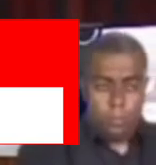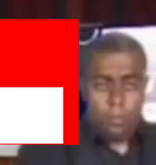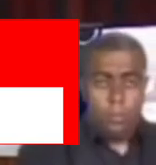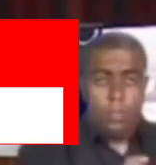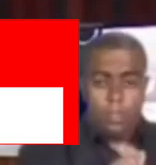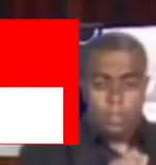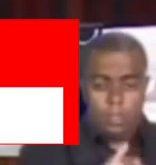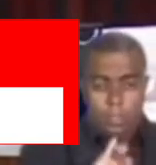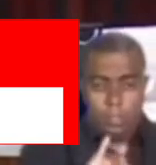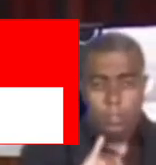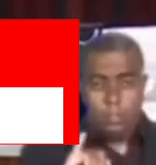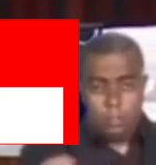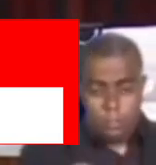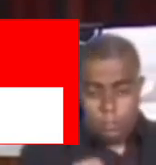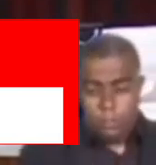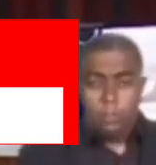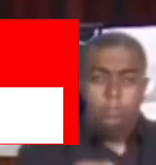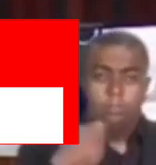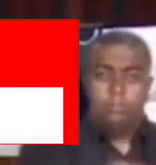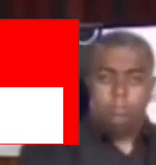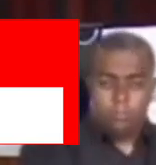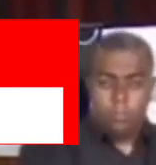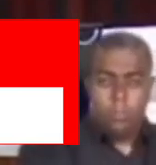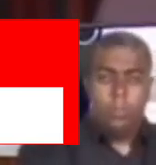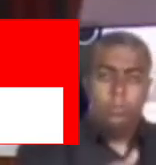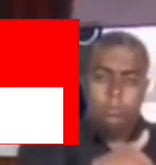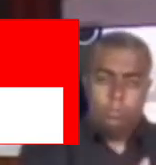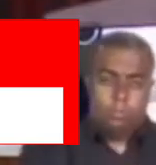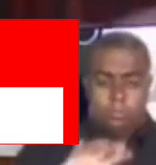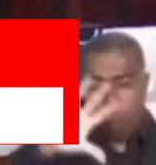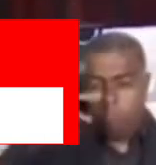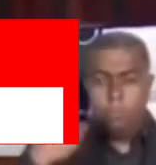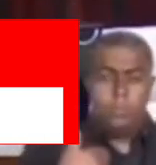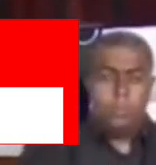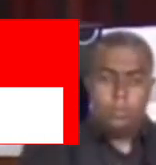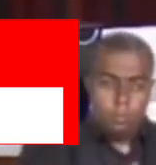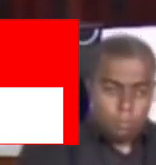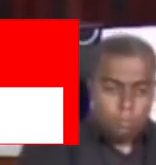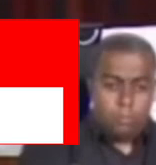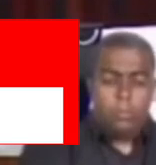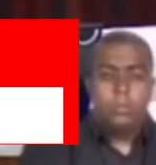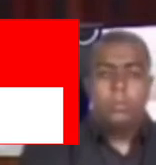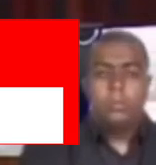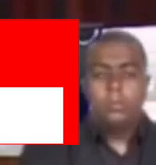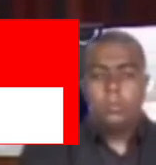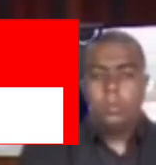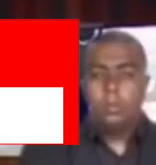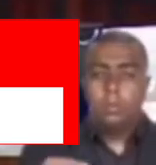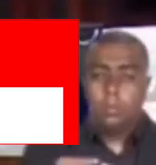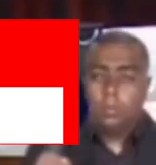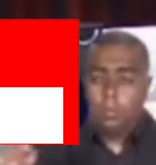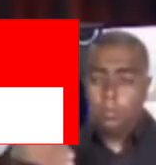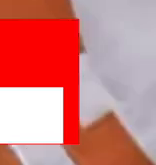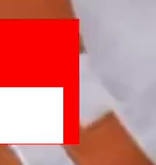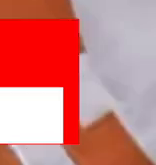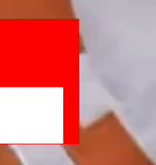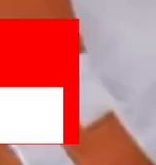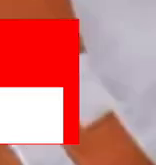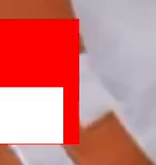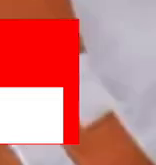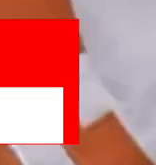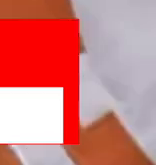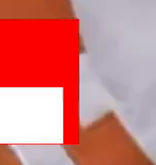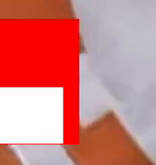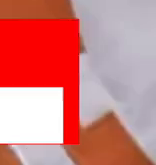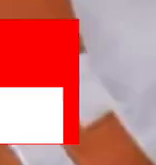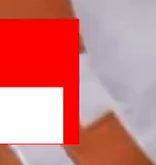AGE, determinando a execução imediata do acordo, independentemente de publicação, nos termos do voto do relator. Com a